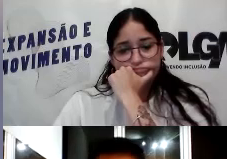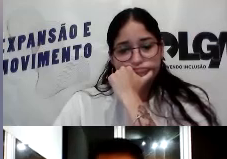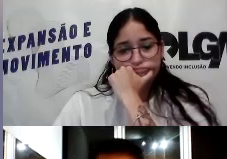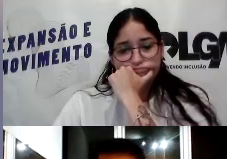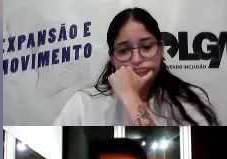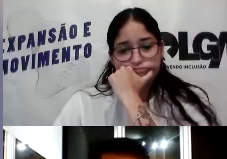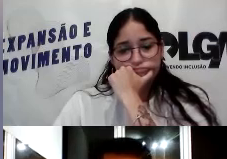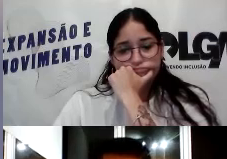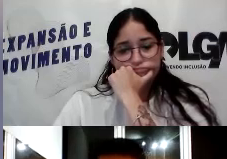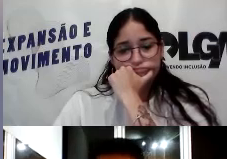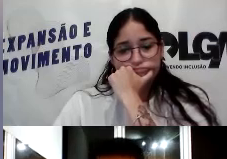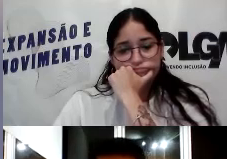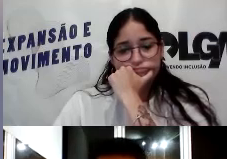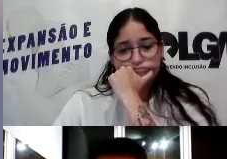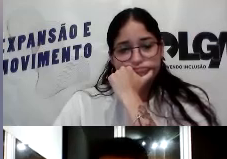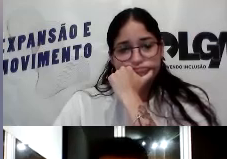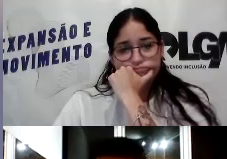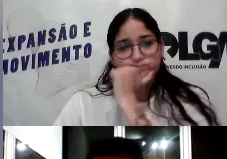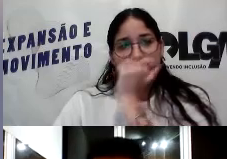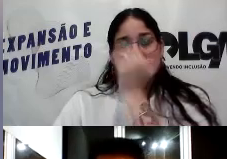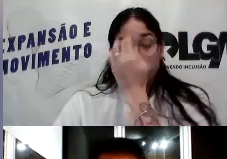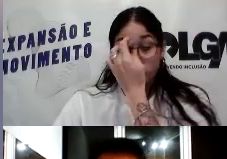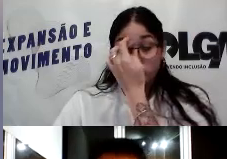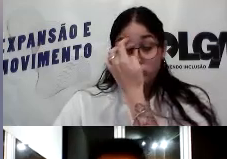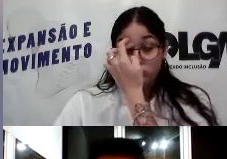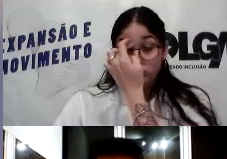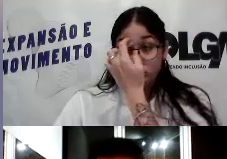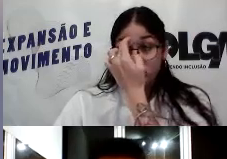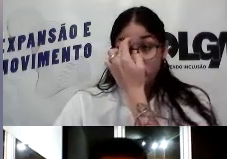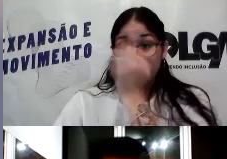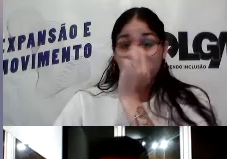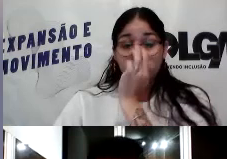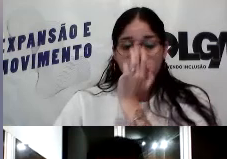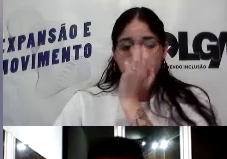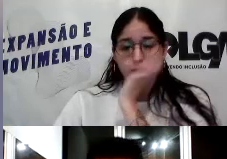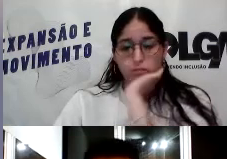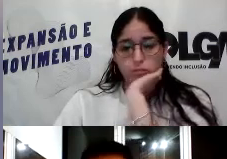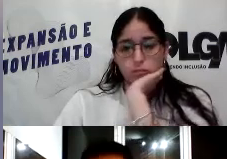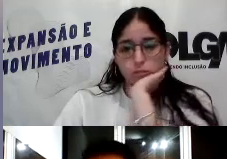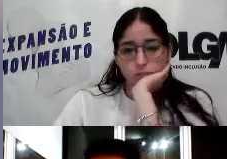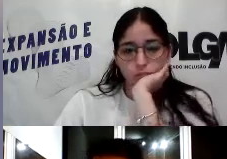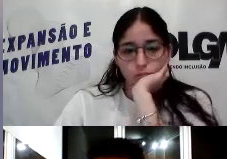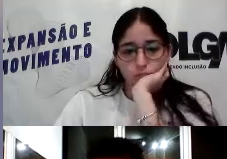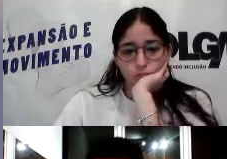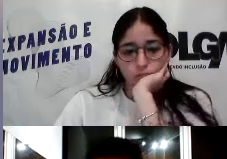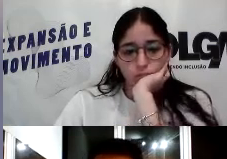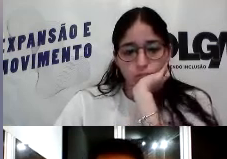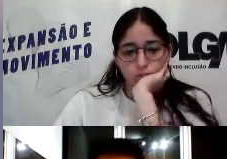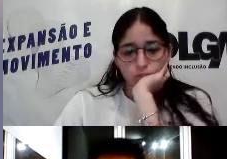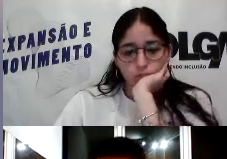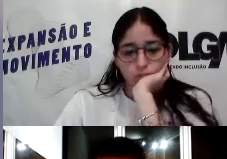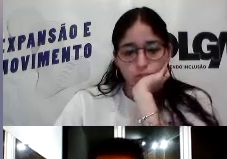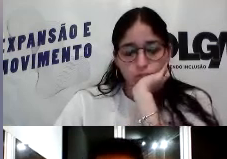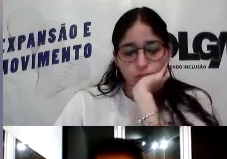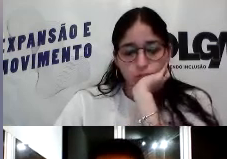ali. O pediatra percebeu no momento inicial essa característica da aparência, então ele optou por chamar um